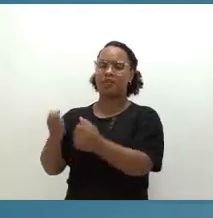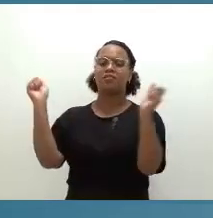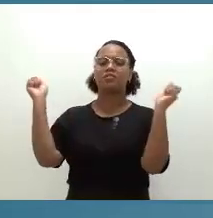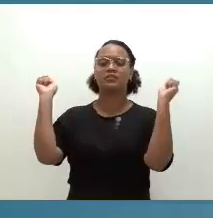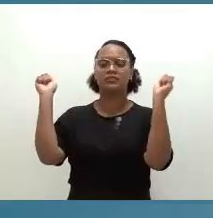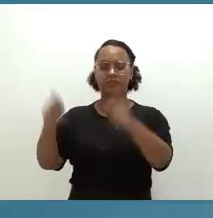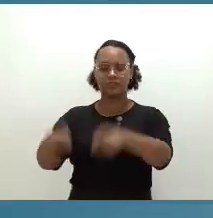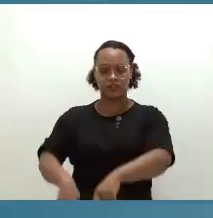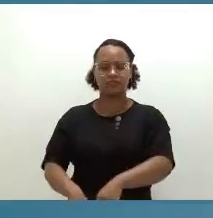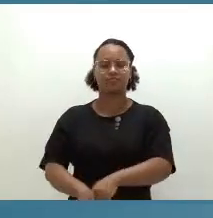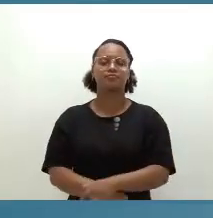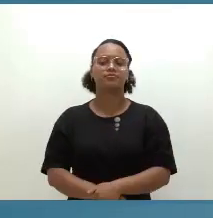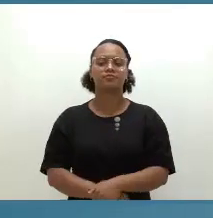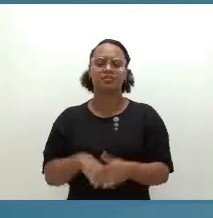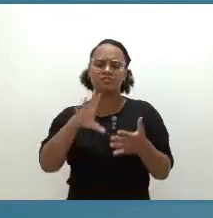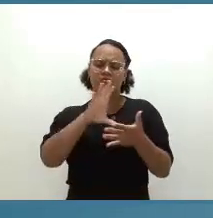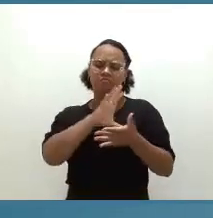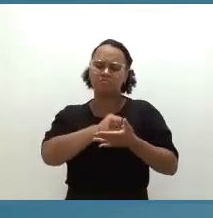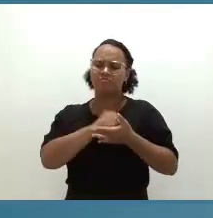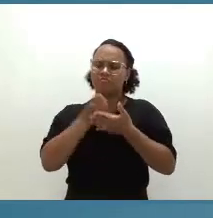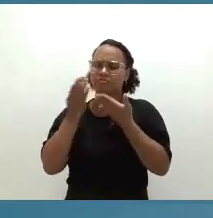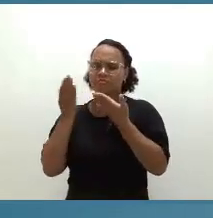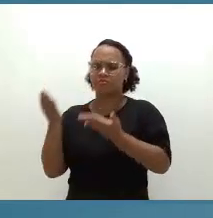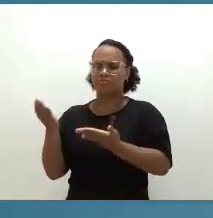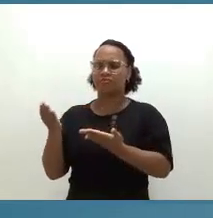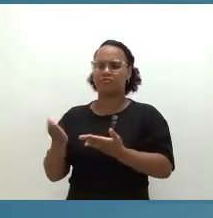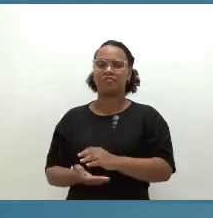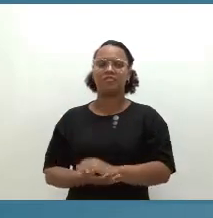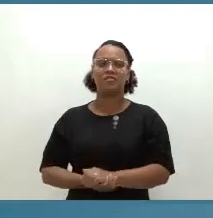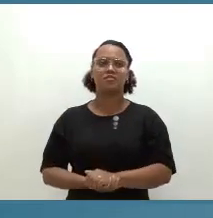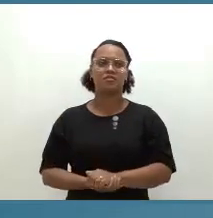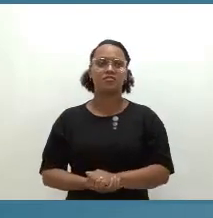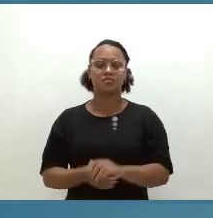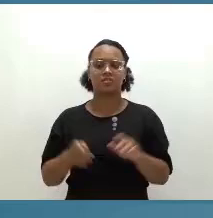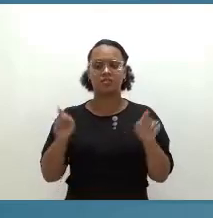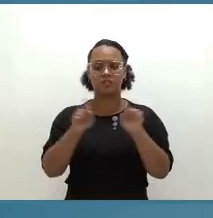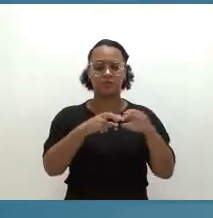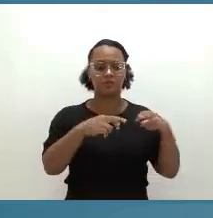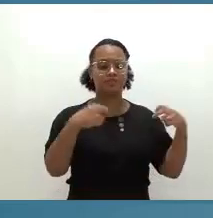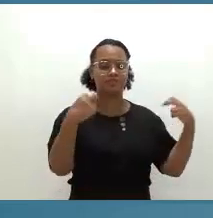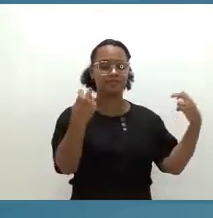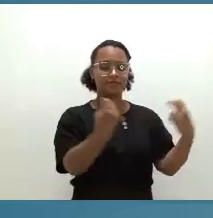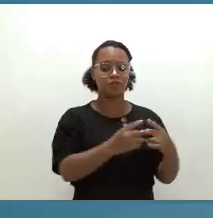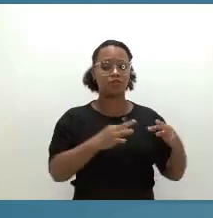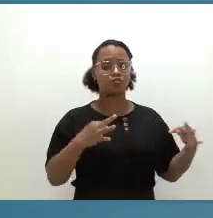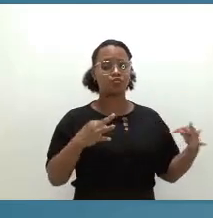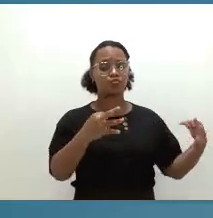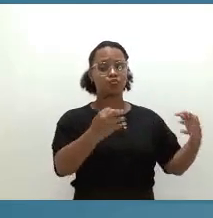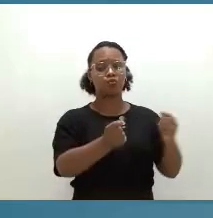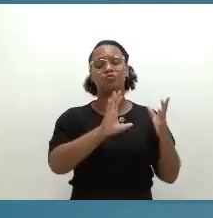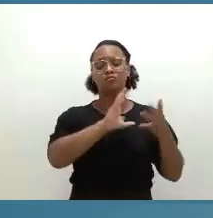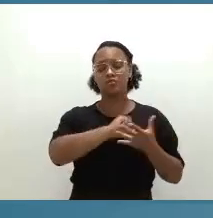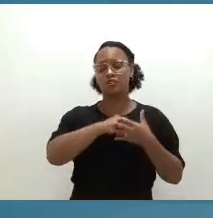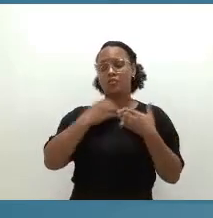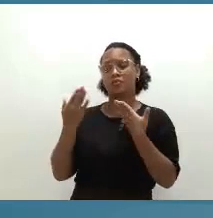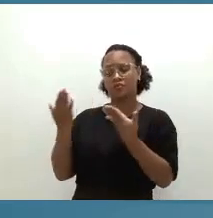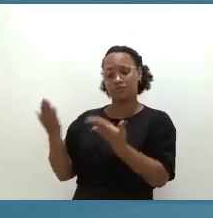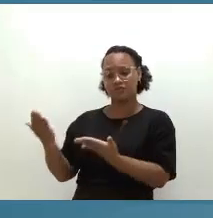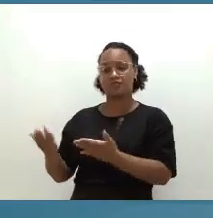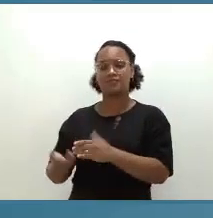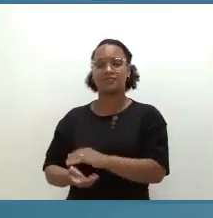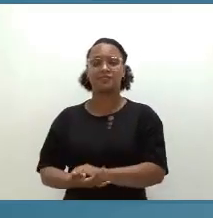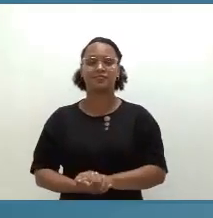possível. Com alma, de coração, como todos os meus colegas, todos os companheiros a todos, todos os meus